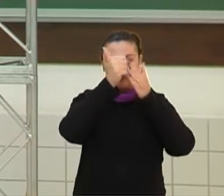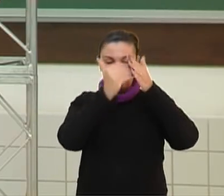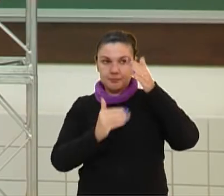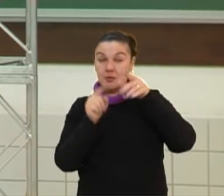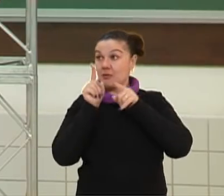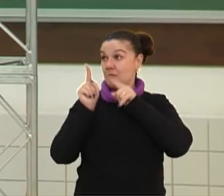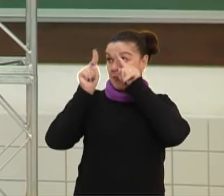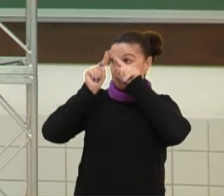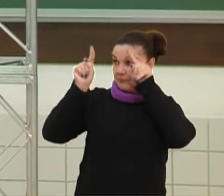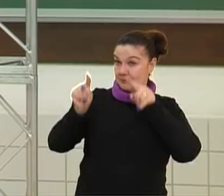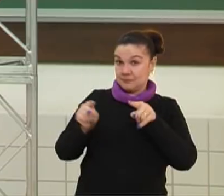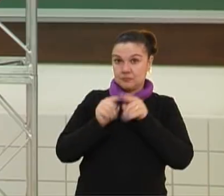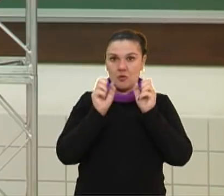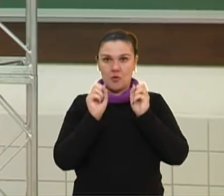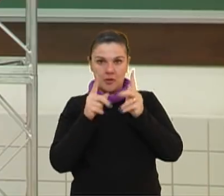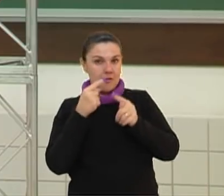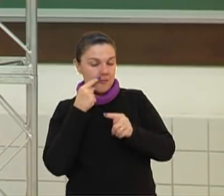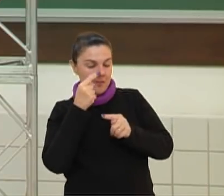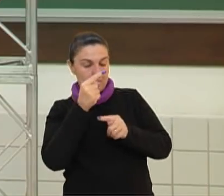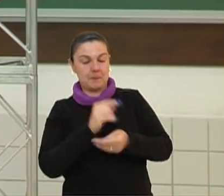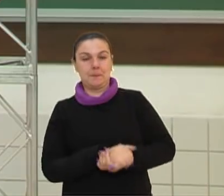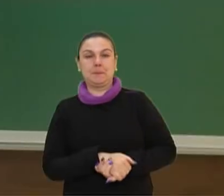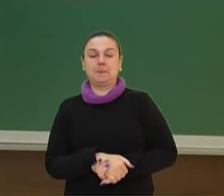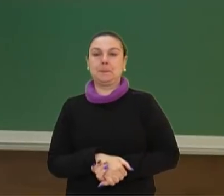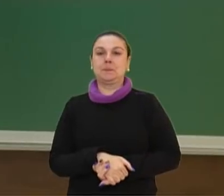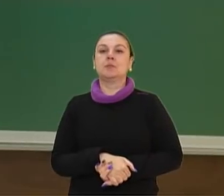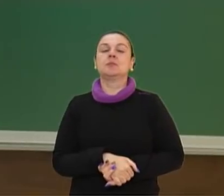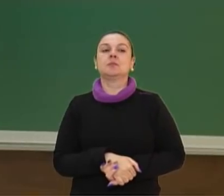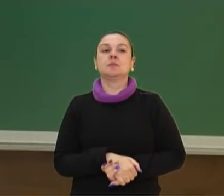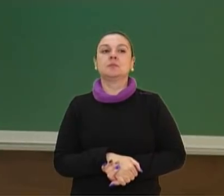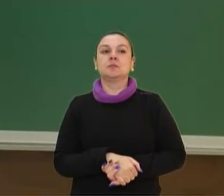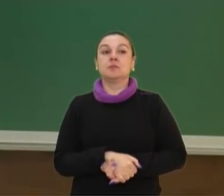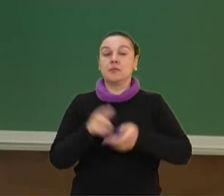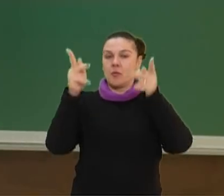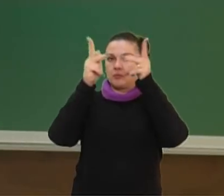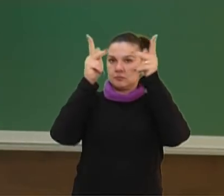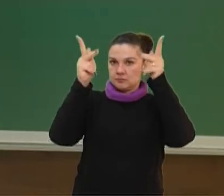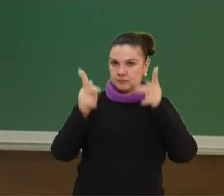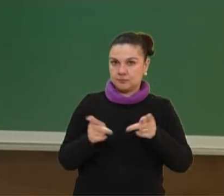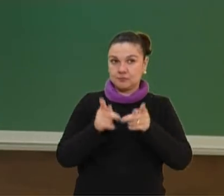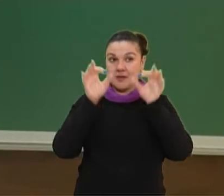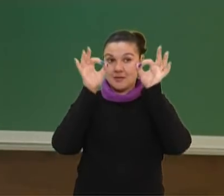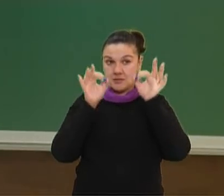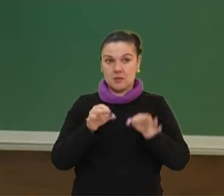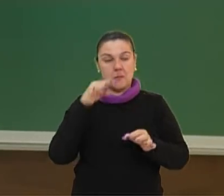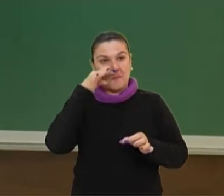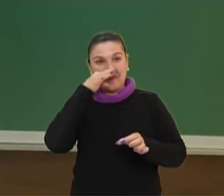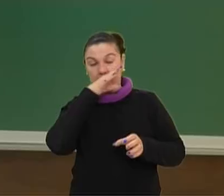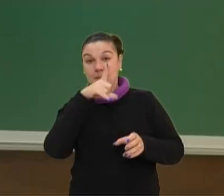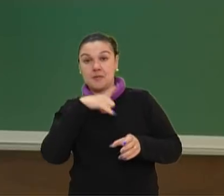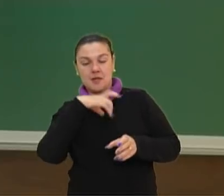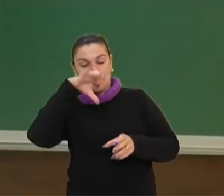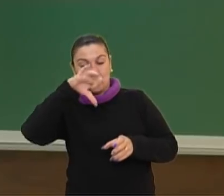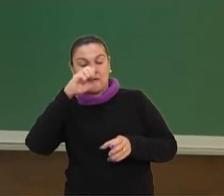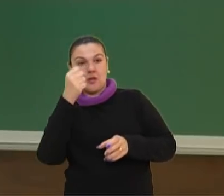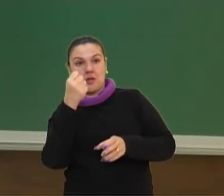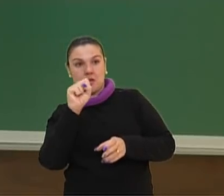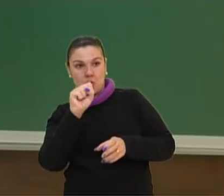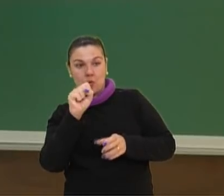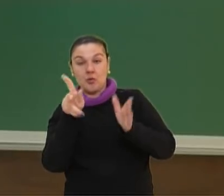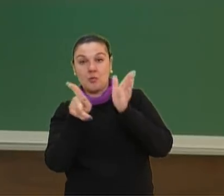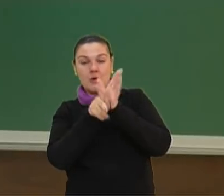gente fez ali no quadro. Vamos então para a leitura? Vamos lá. Um polígono regular convexo possui